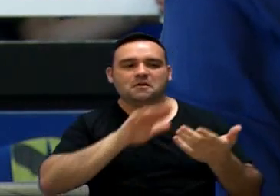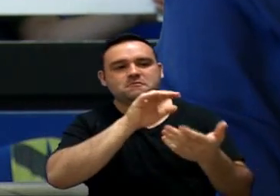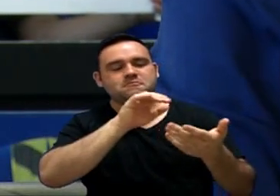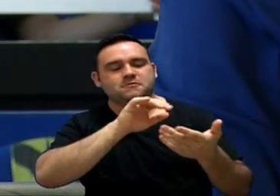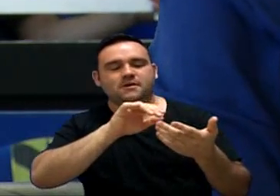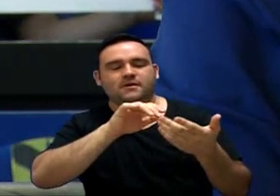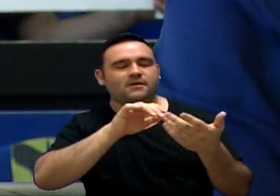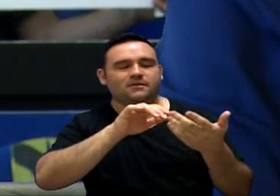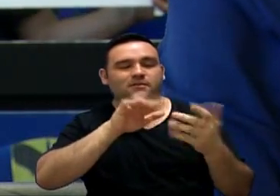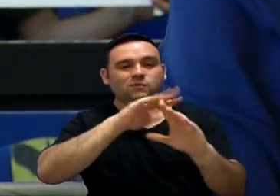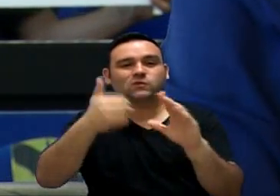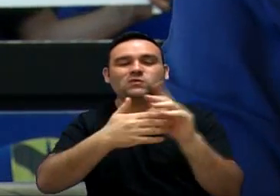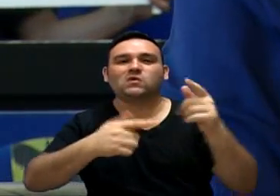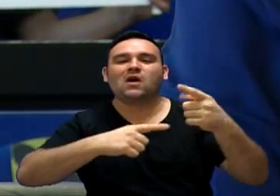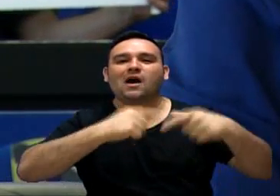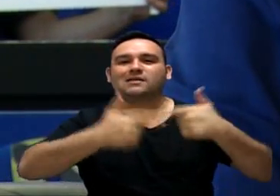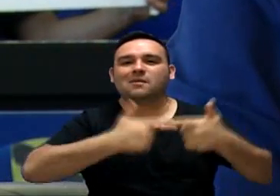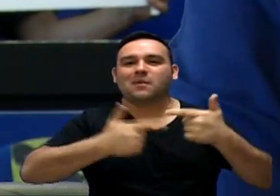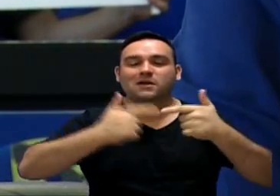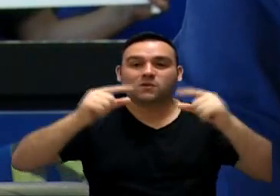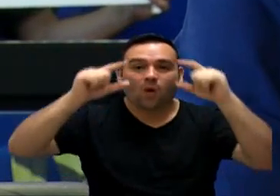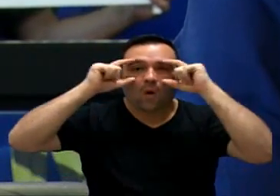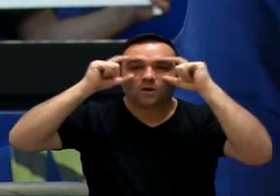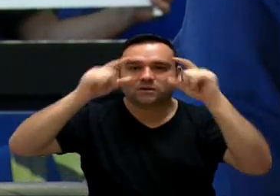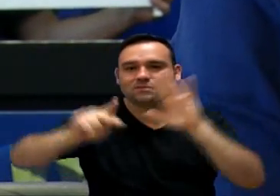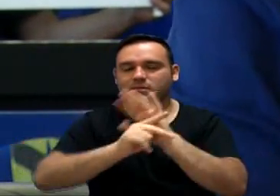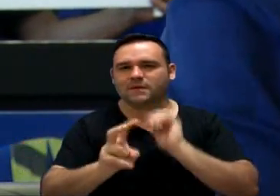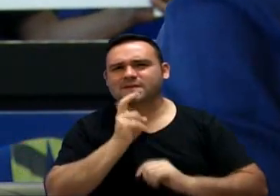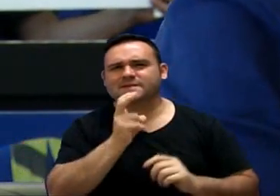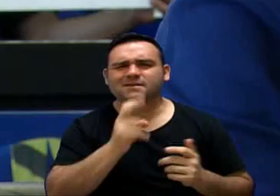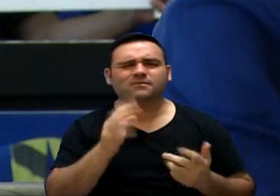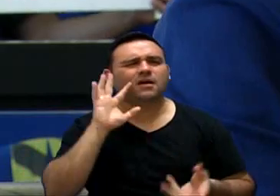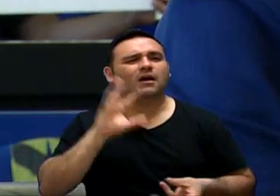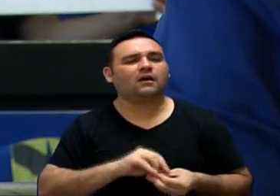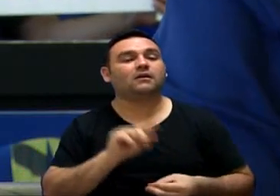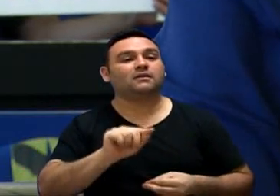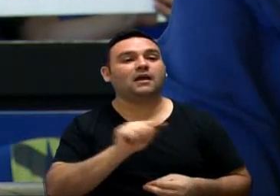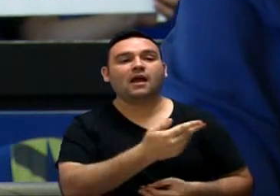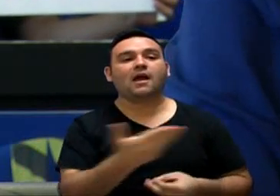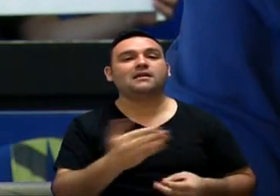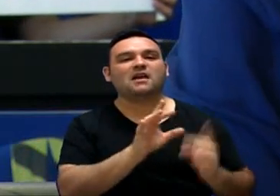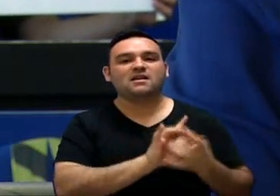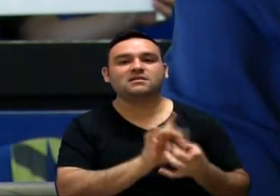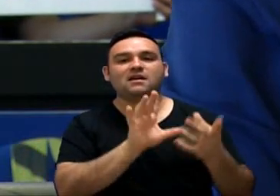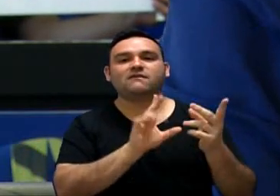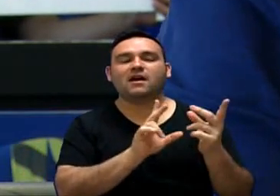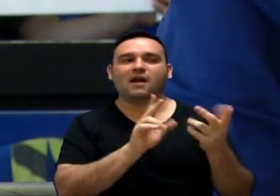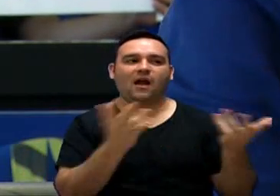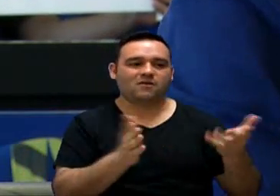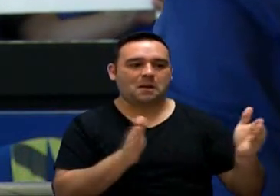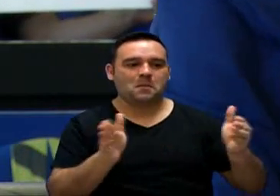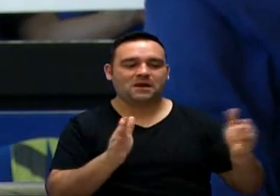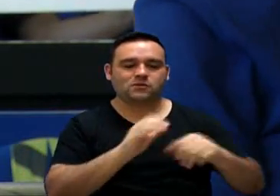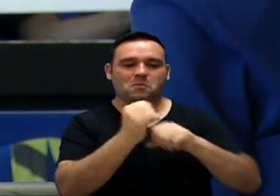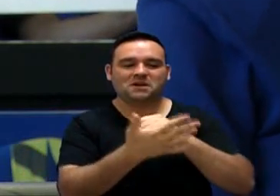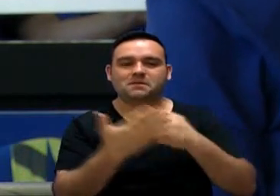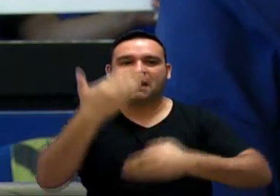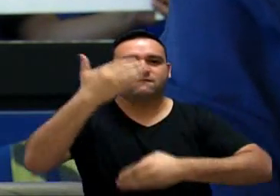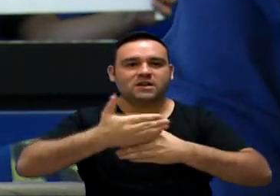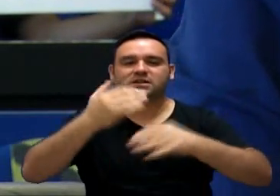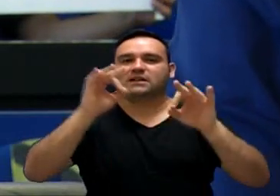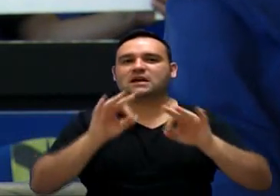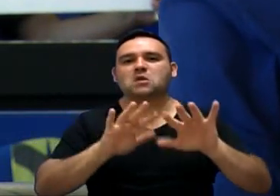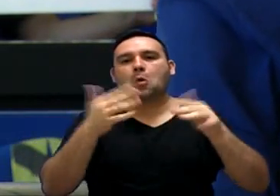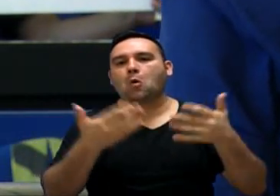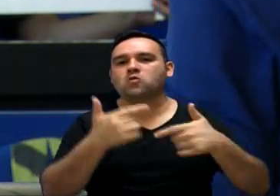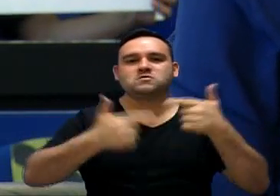fabricação, todos os serviços óticos da cidade acharão que eles estão liberados no momento de pandemia, de não fecharem